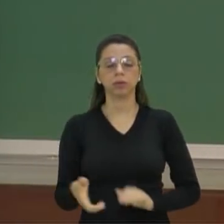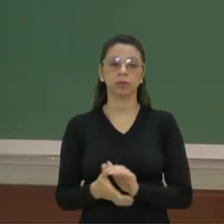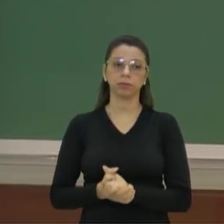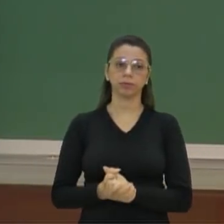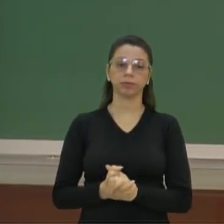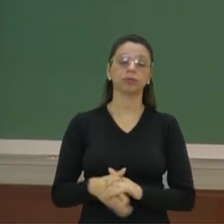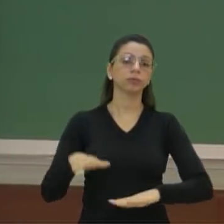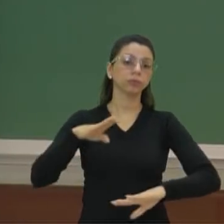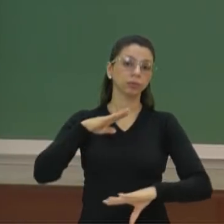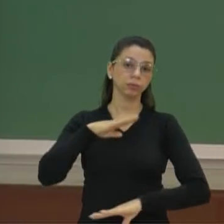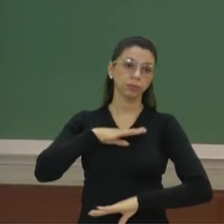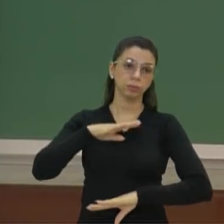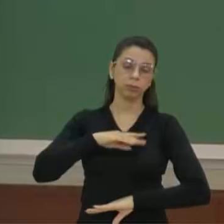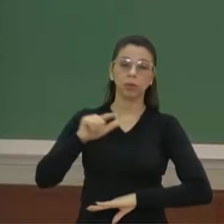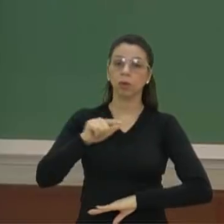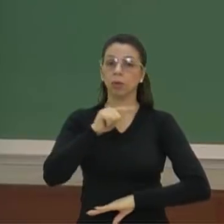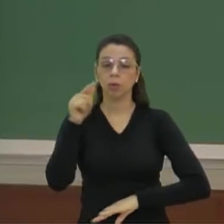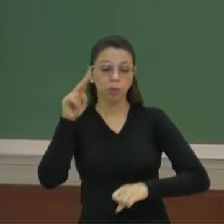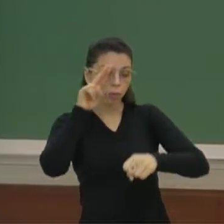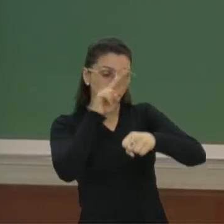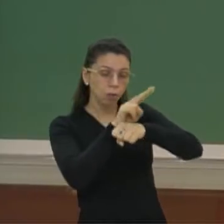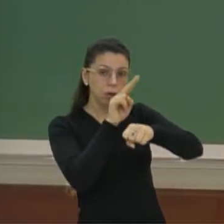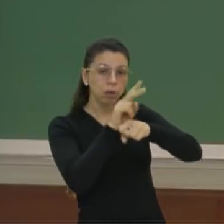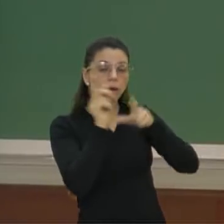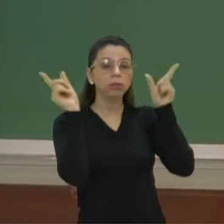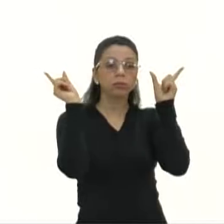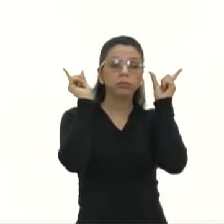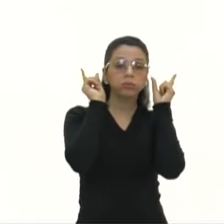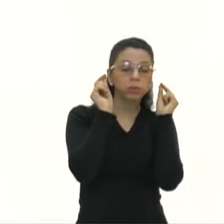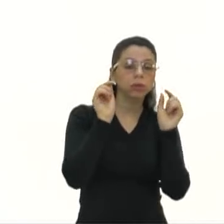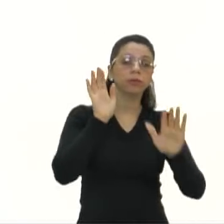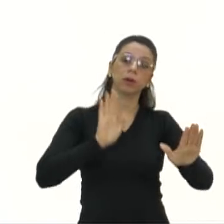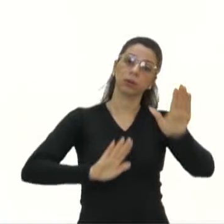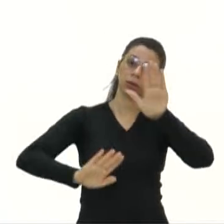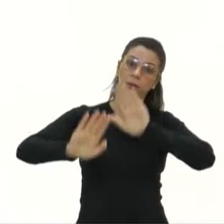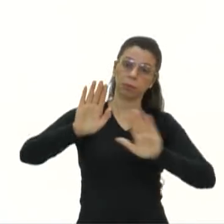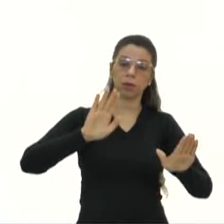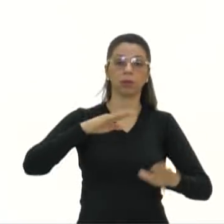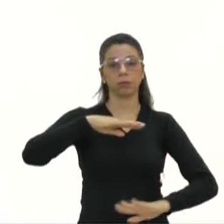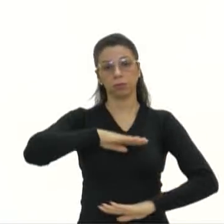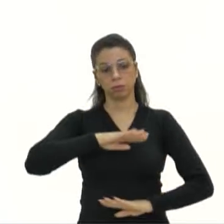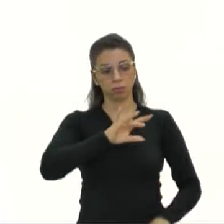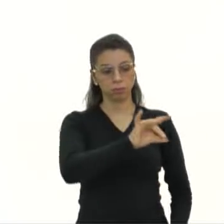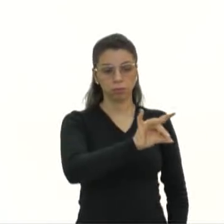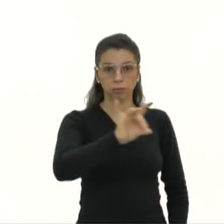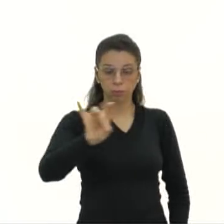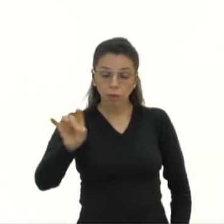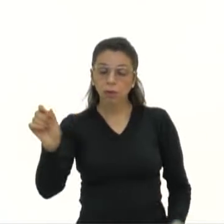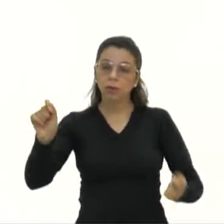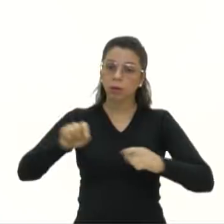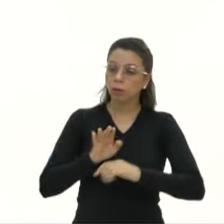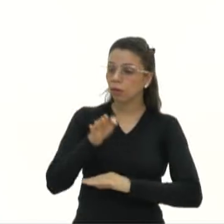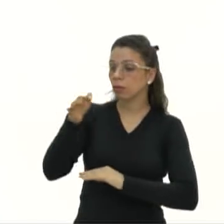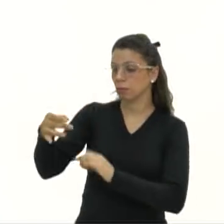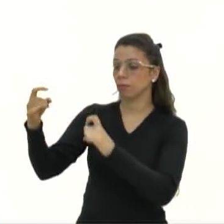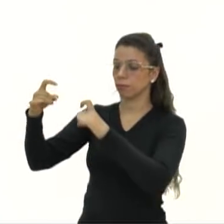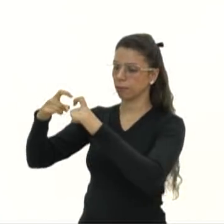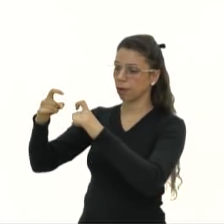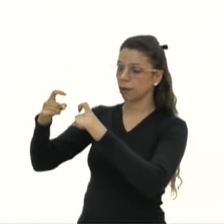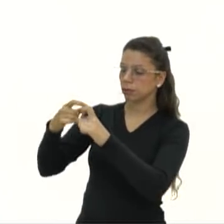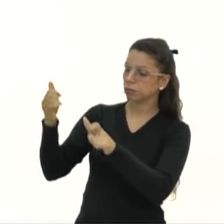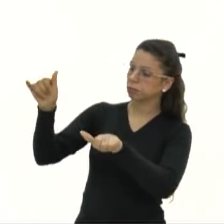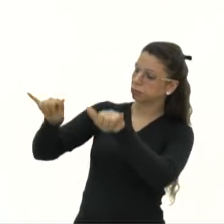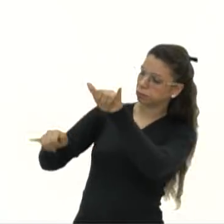essa situação. Então, o tratamento para a perda auditiva depende de cada caso. E a gente tem que ir no médico, no especialista, para